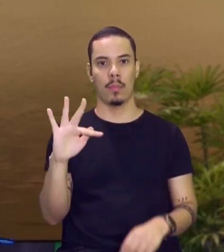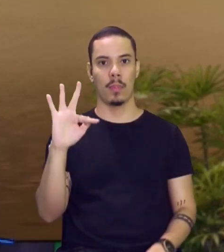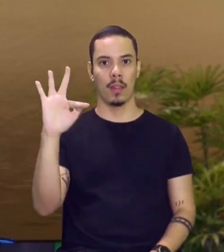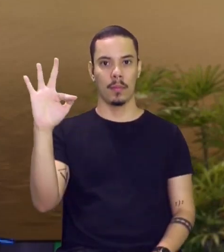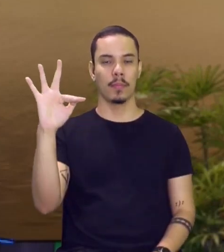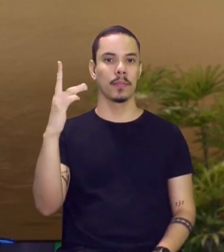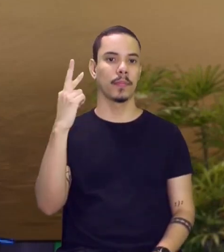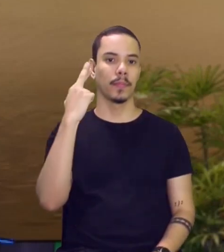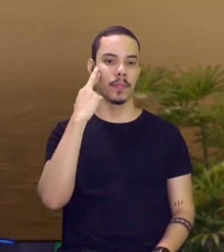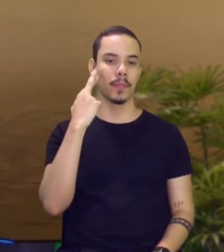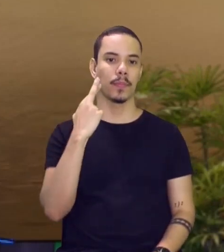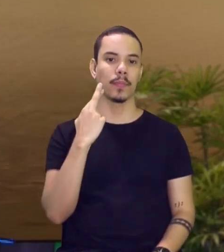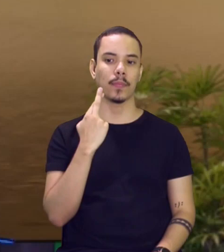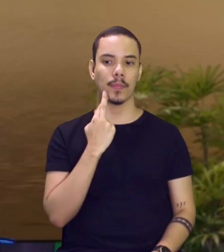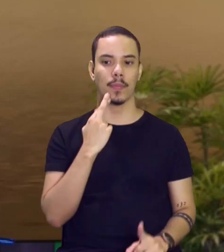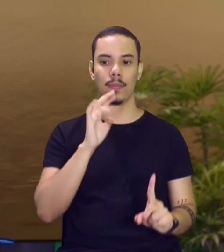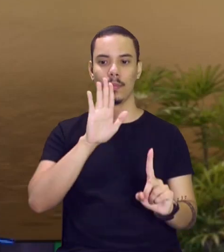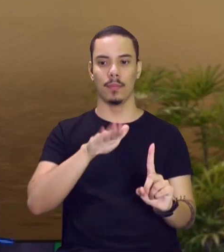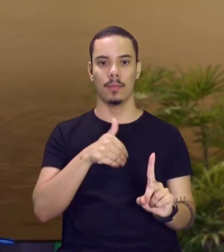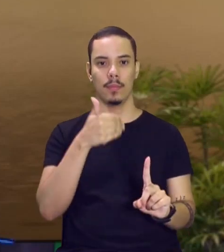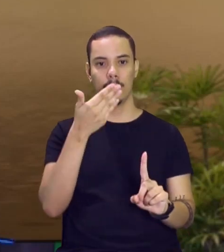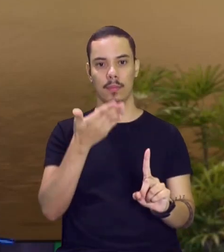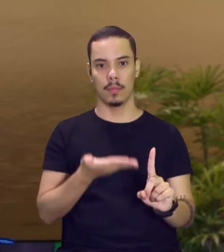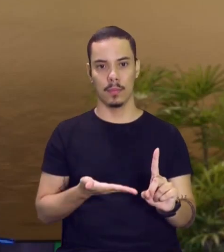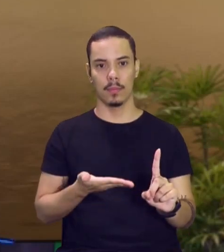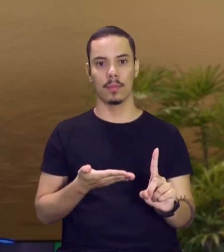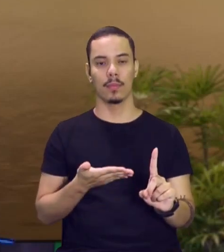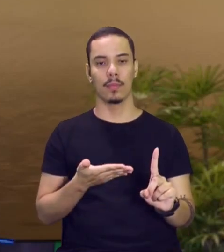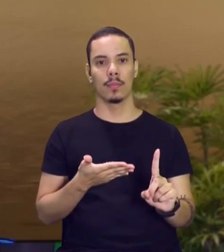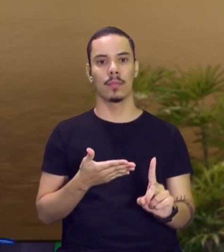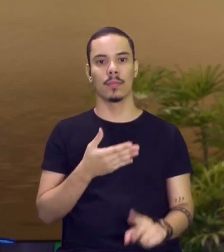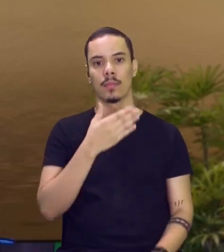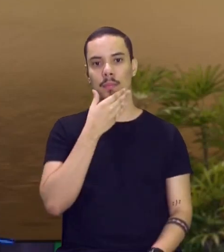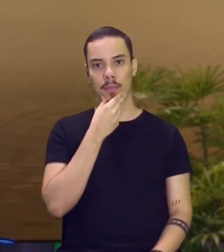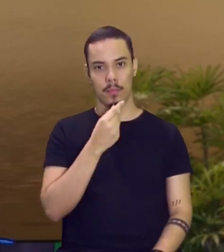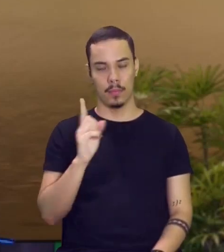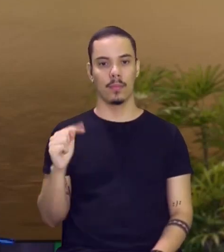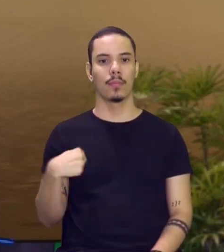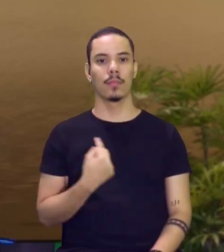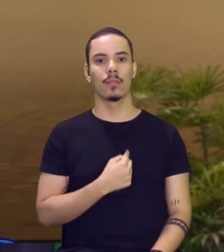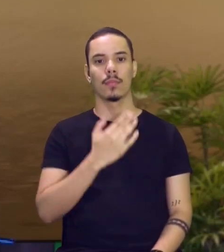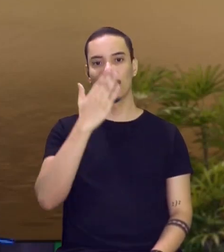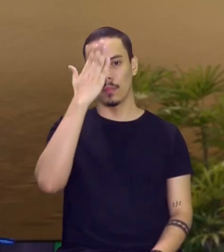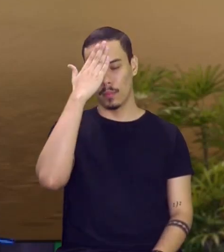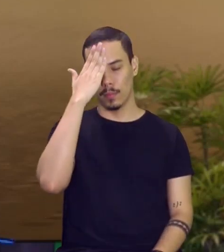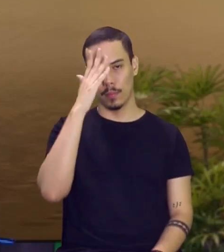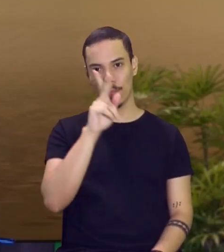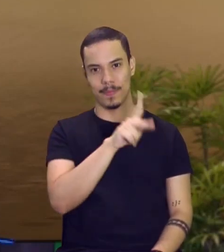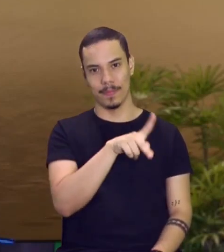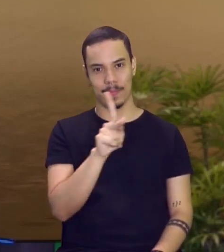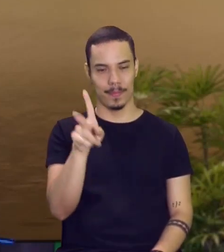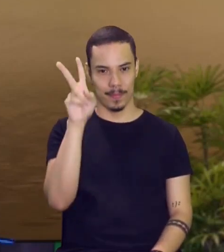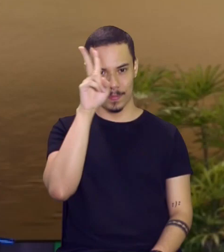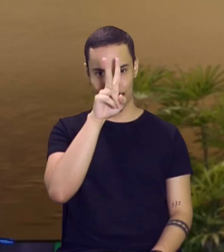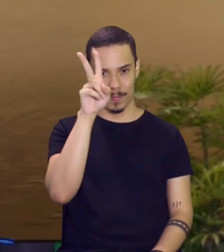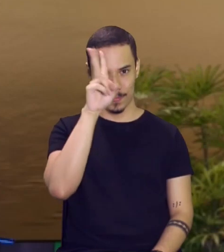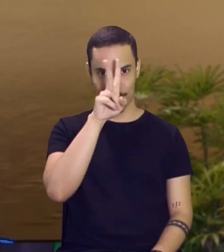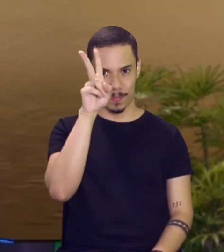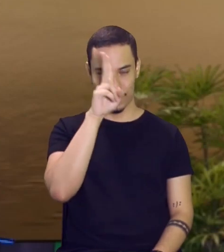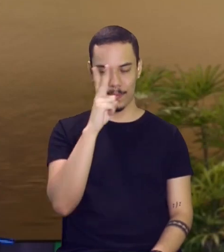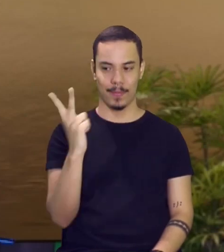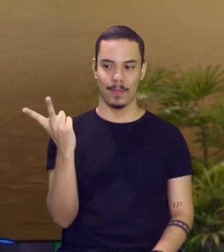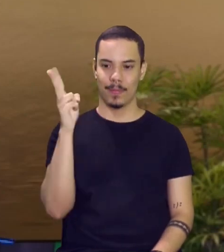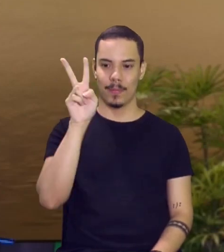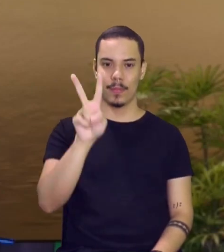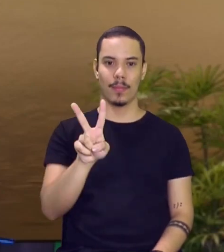Rondônia, em homenagem a o que o nosso querido professor de História, os nossos